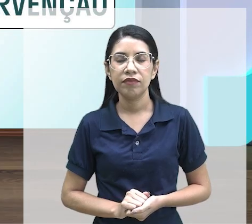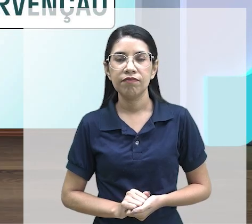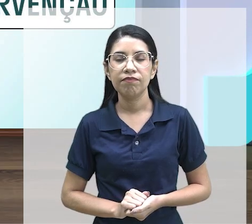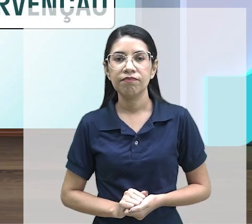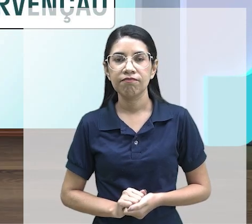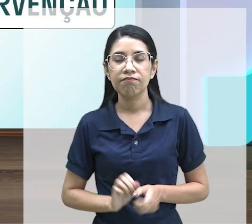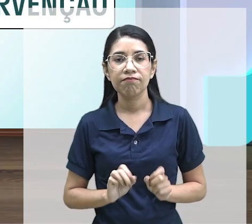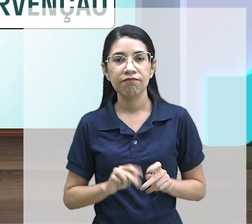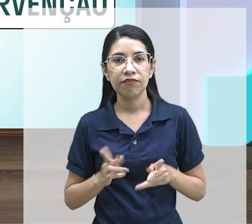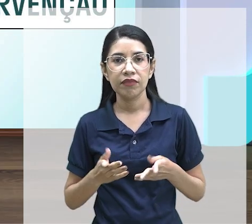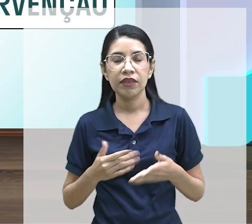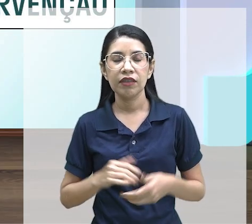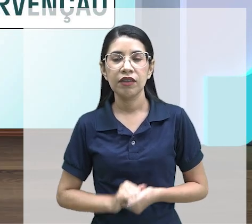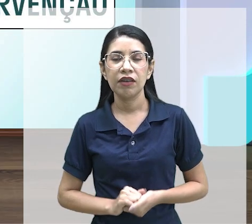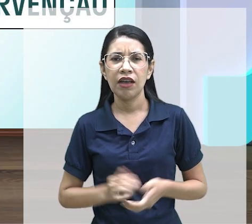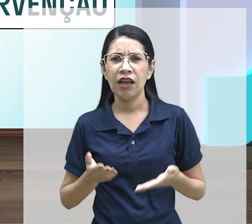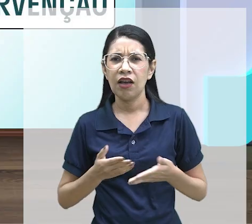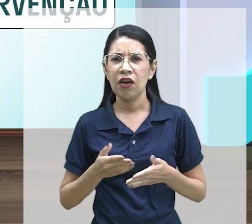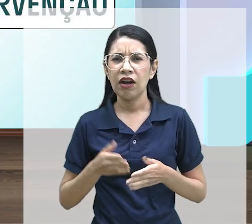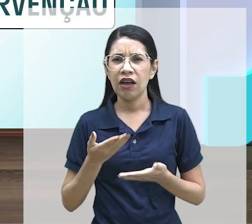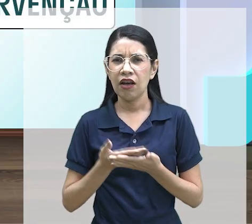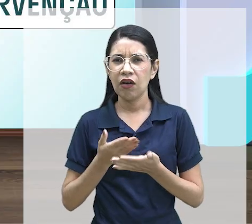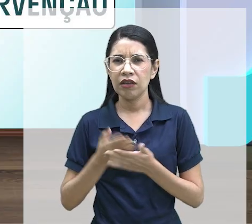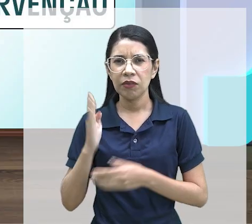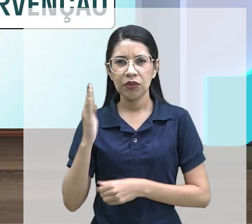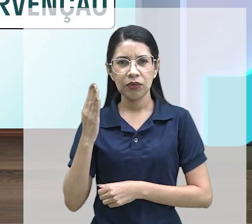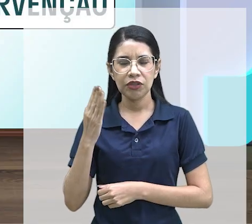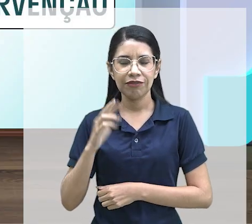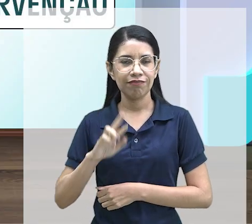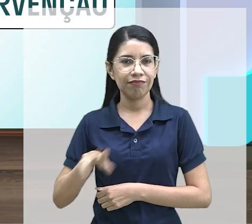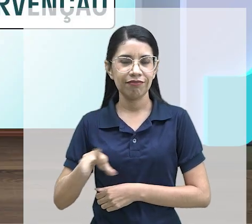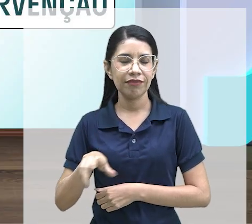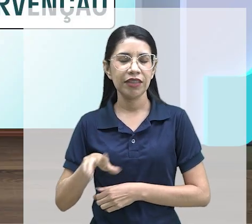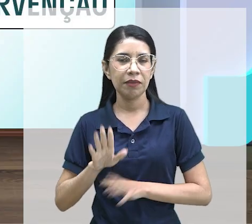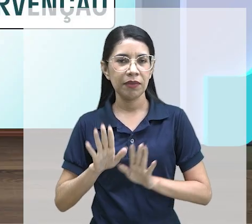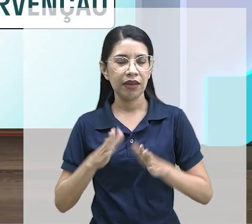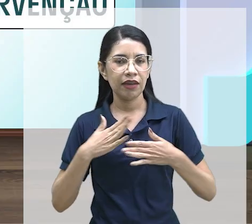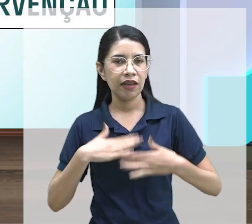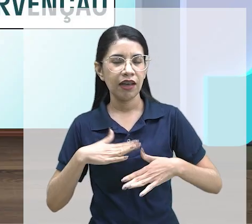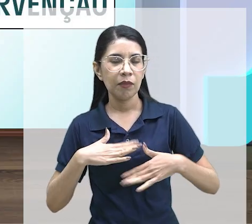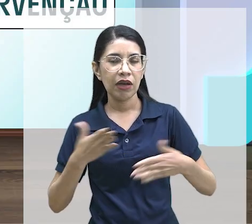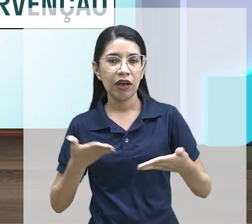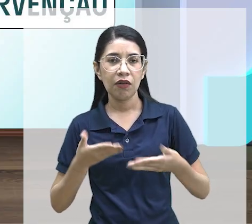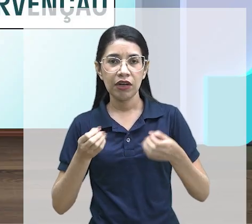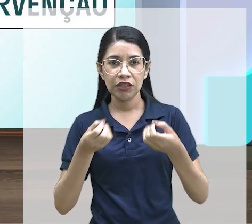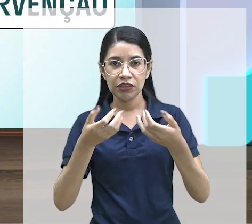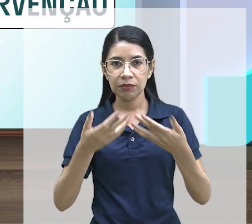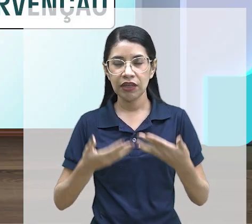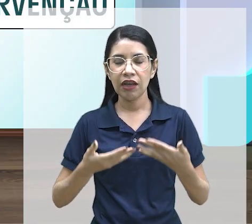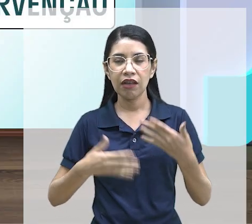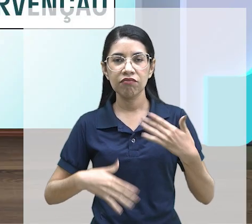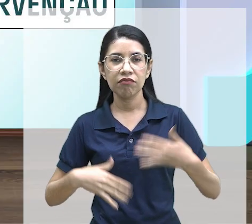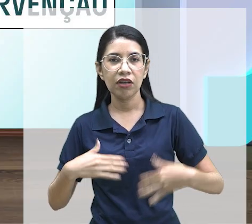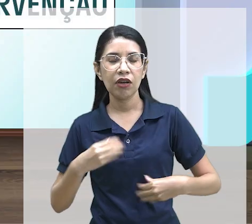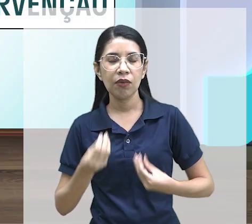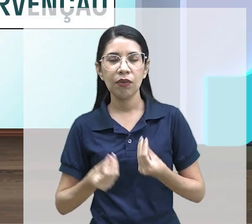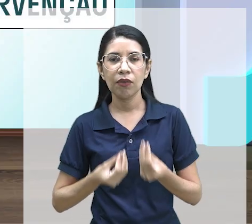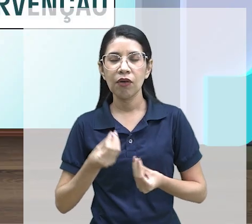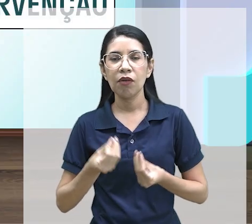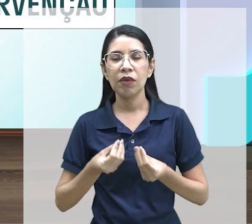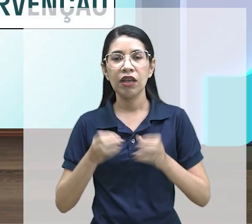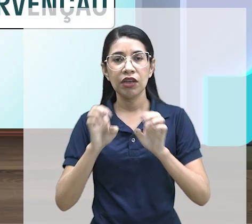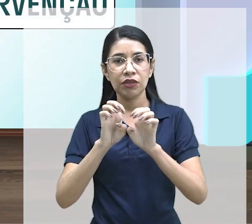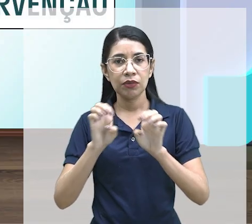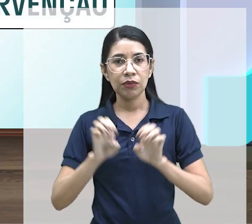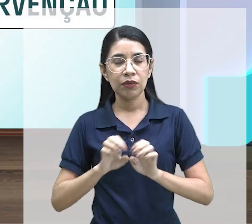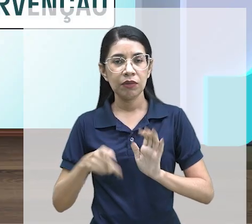Muito bem, olha só, virou aula de biologia, professor? Não, calma, né? Nós vamos falar de uma anatomia, mas da anatomia